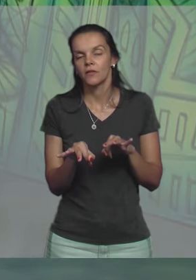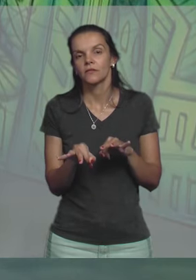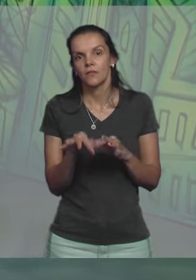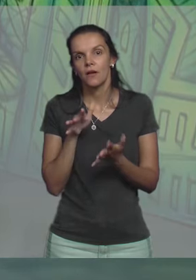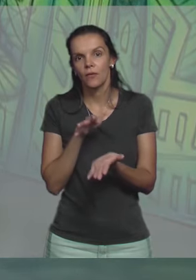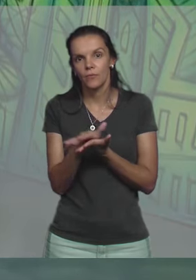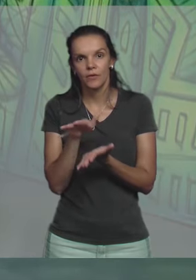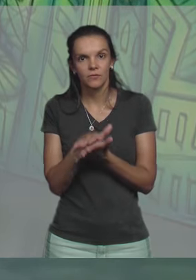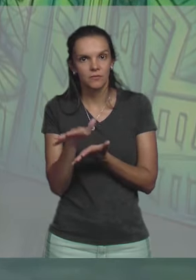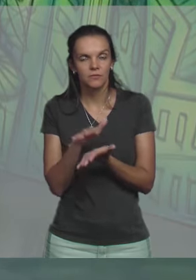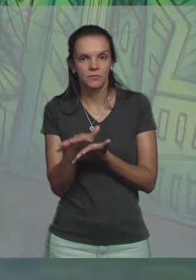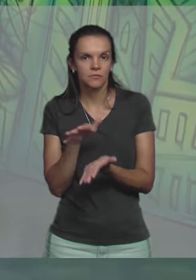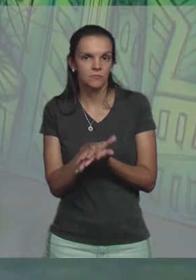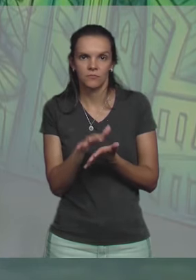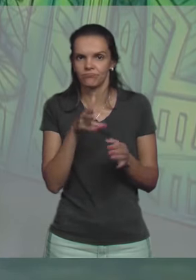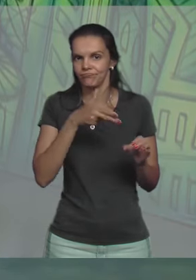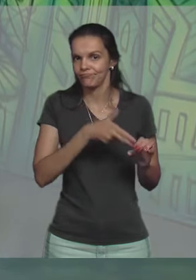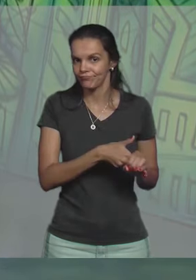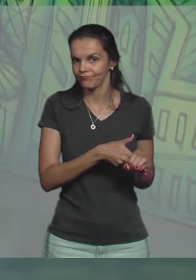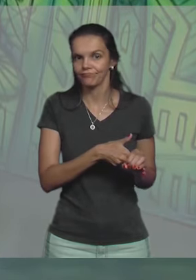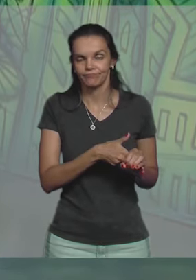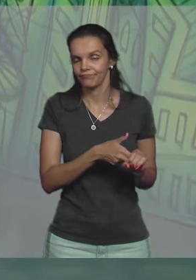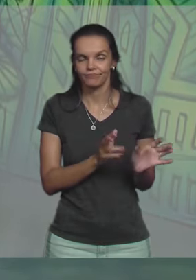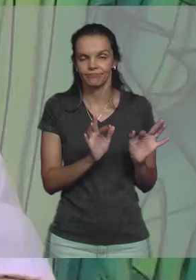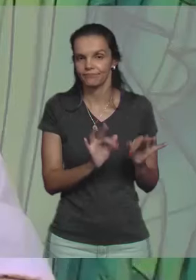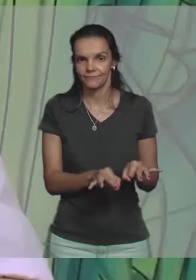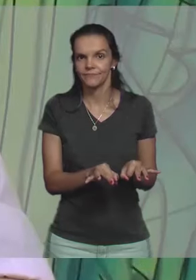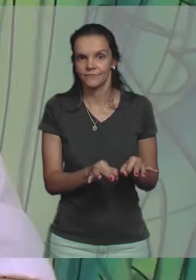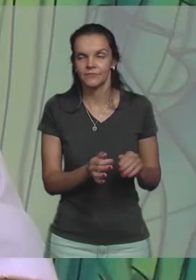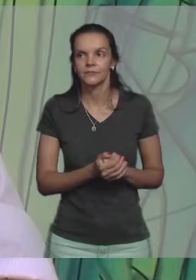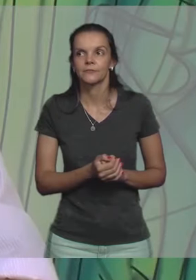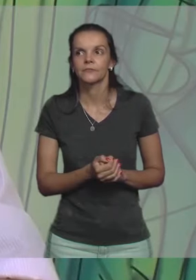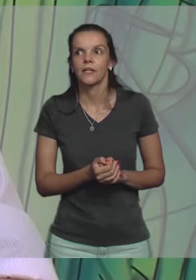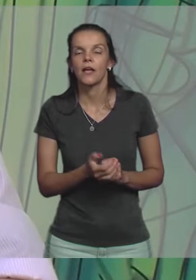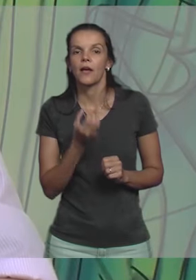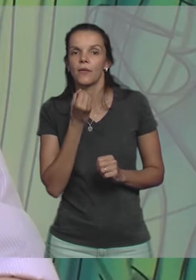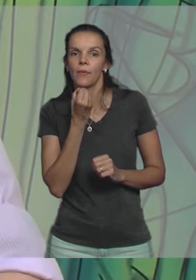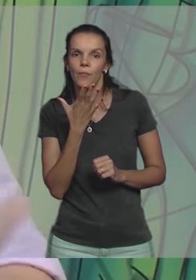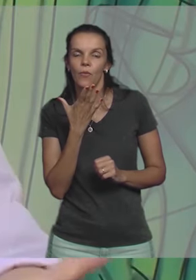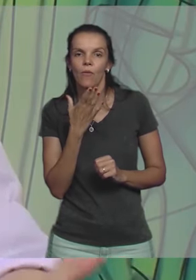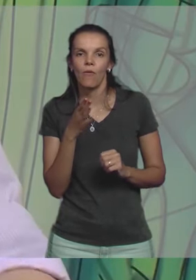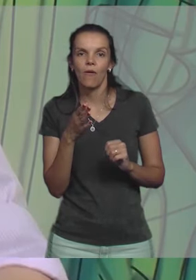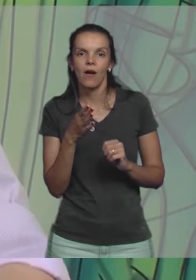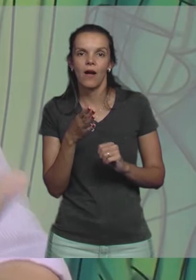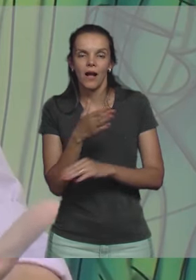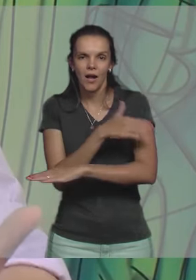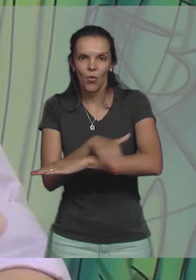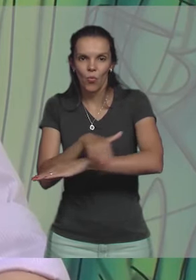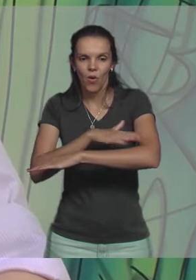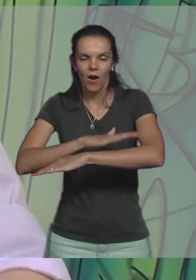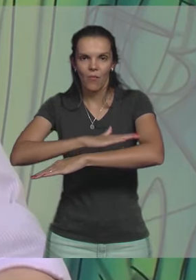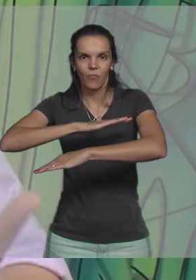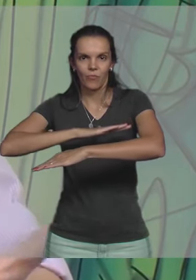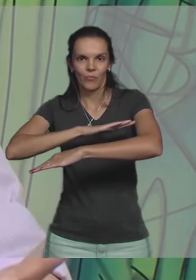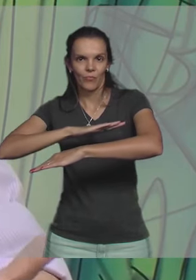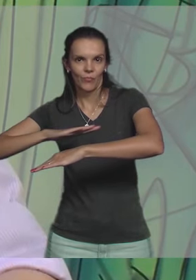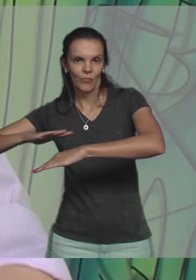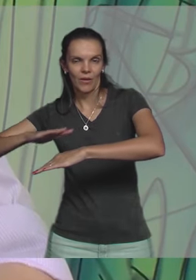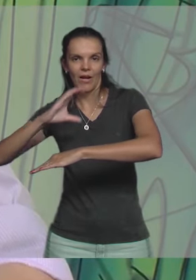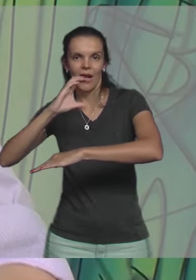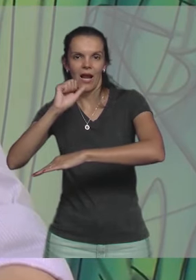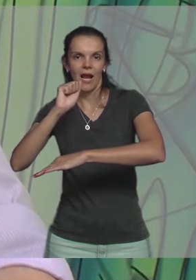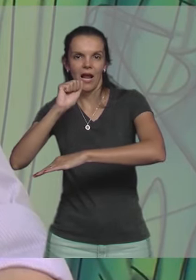com energia fóssil, né, no caso do petróleo. Uma boa calçada uma boa calçada bem pavimentada, sem